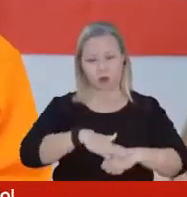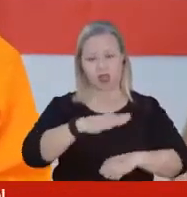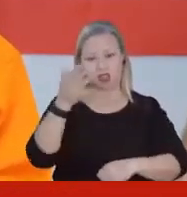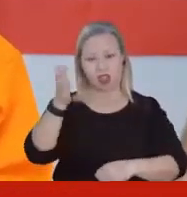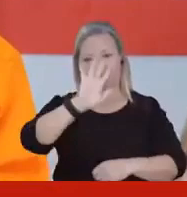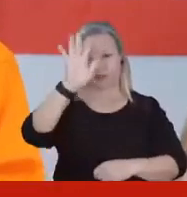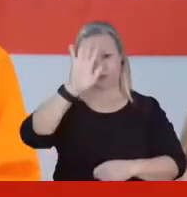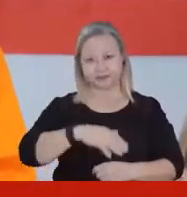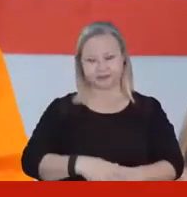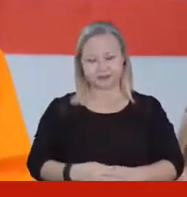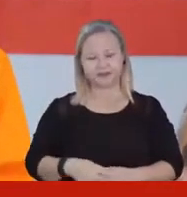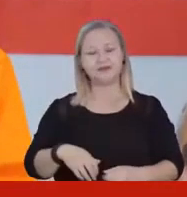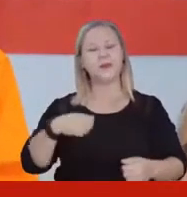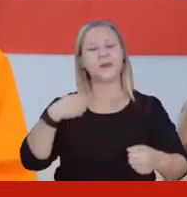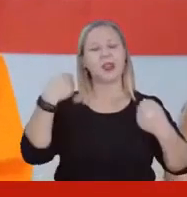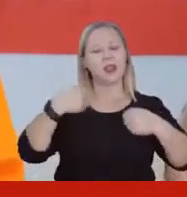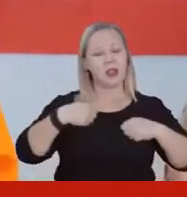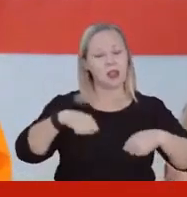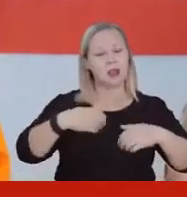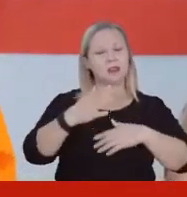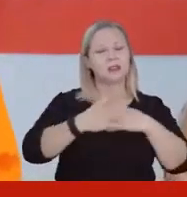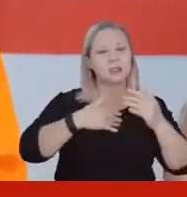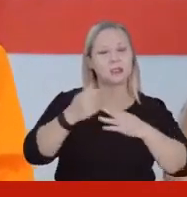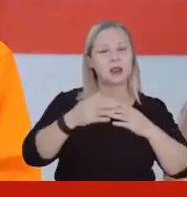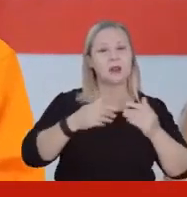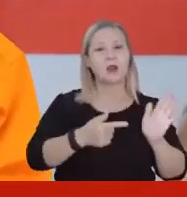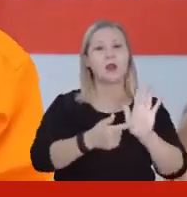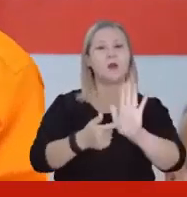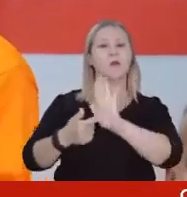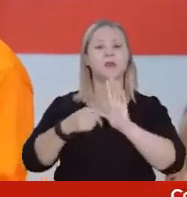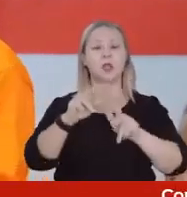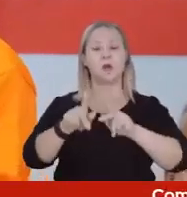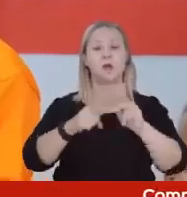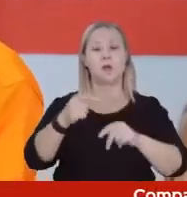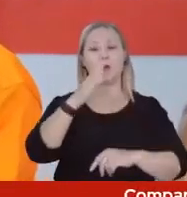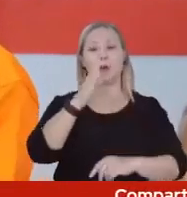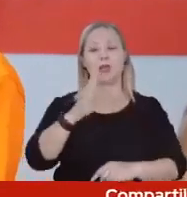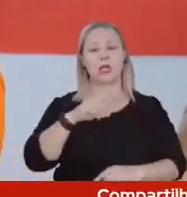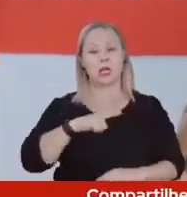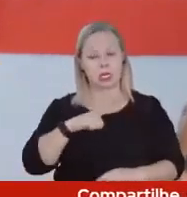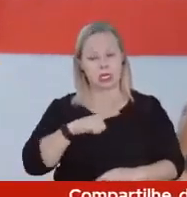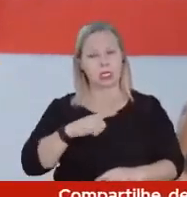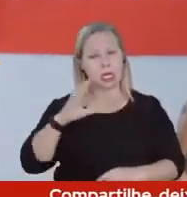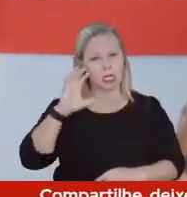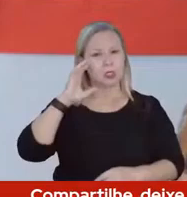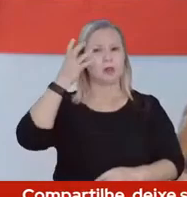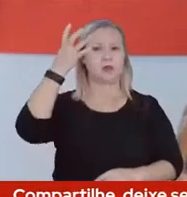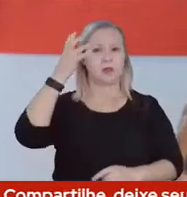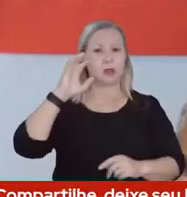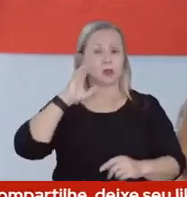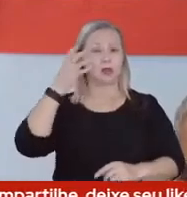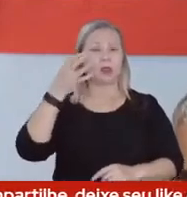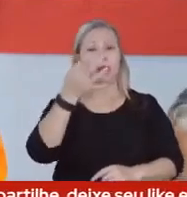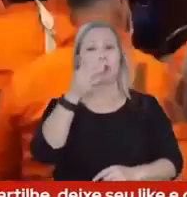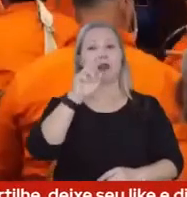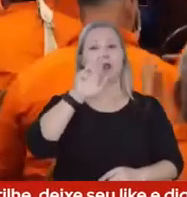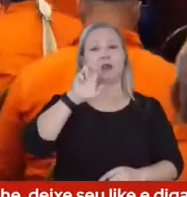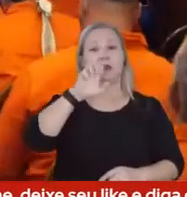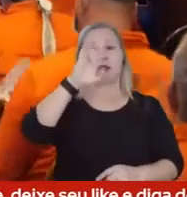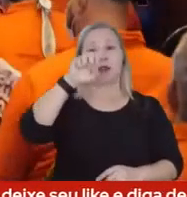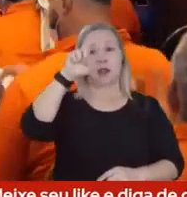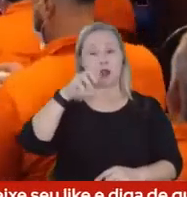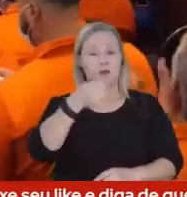é mostrar o povo brasileiro que tem saída. E a saída é Freixo no Rio de Janeiro e Lula no presidente do nosso país. Grande